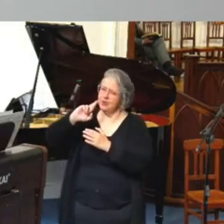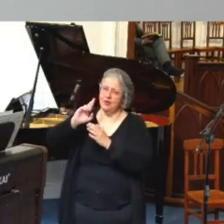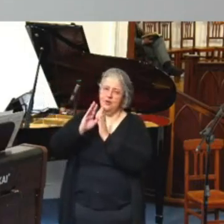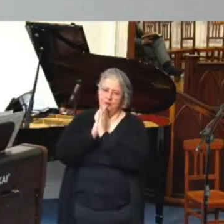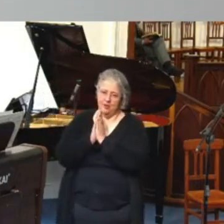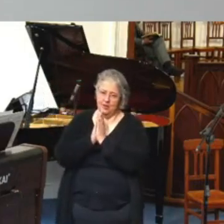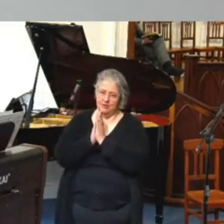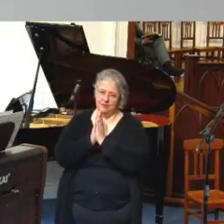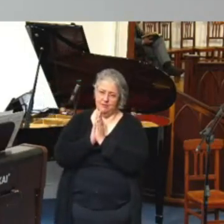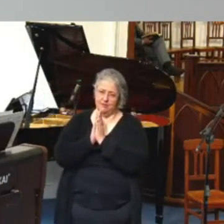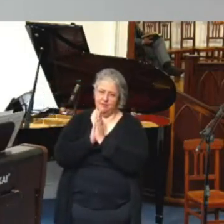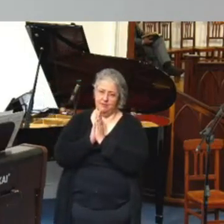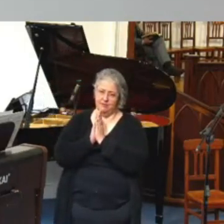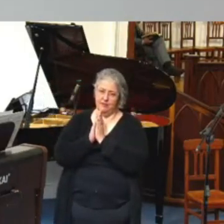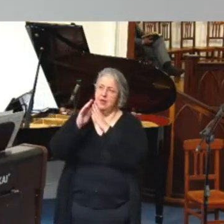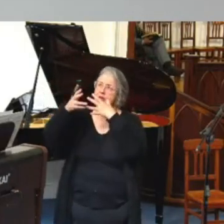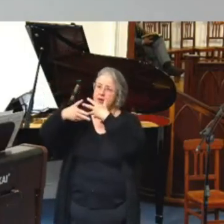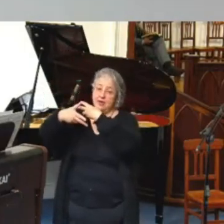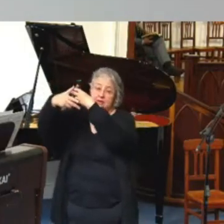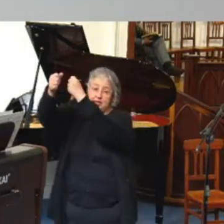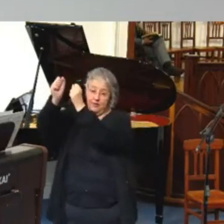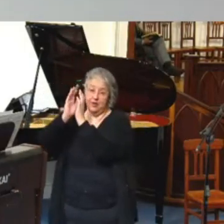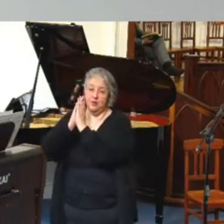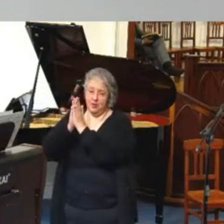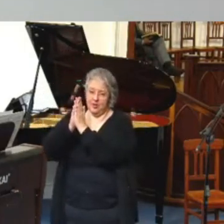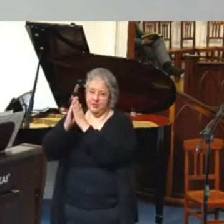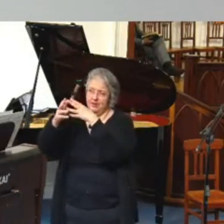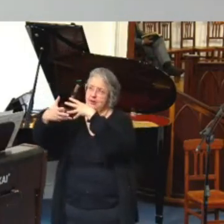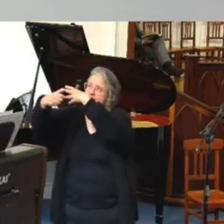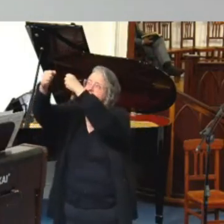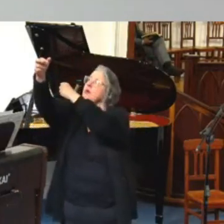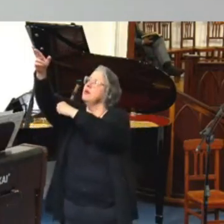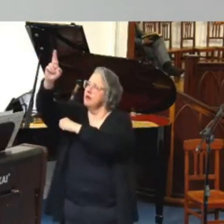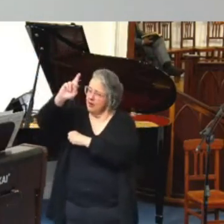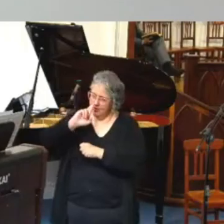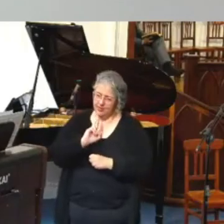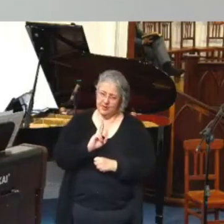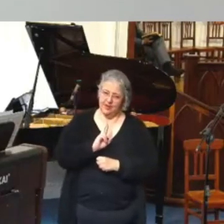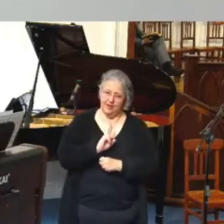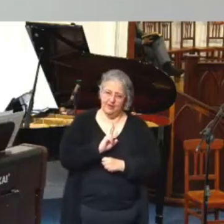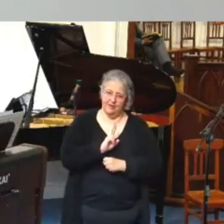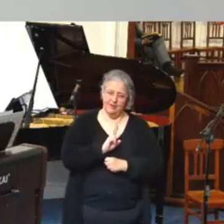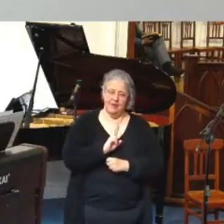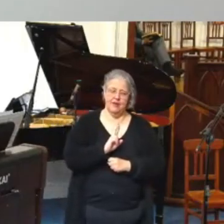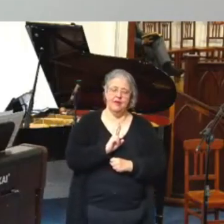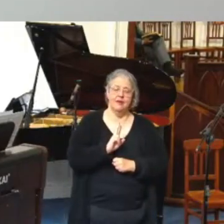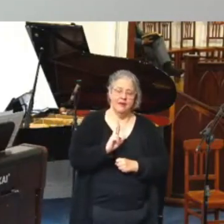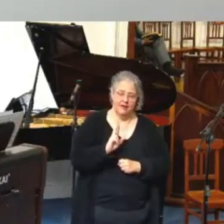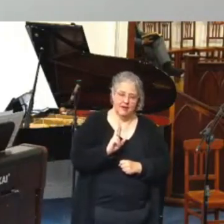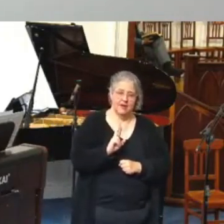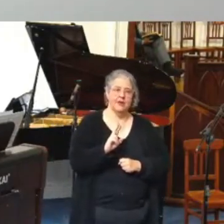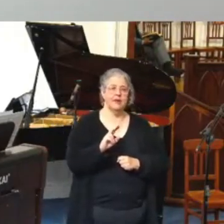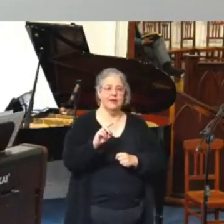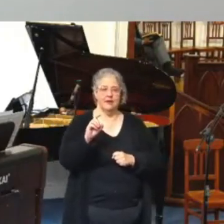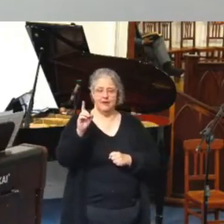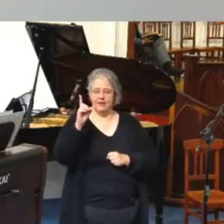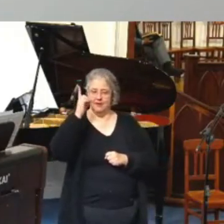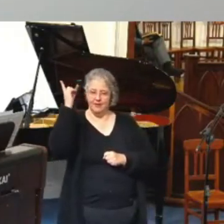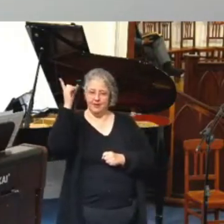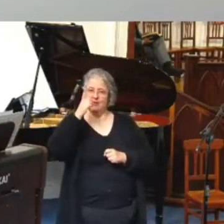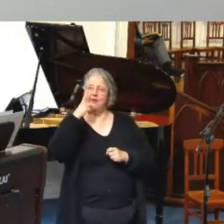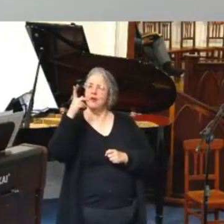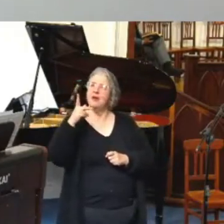oração. Em sequência ele diz: Yahvé, Yahvé, Yahvé, o Deus